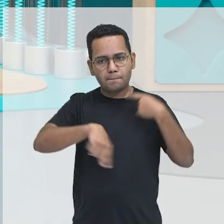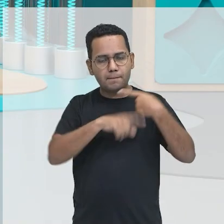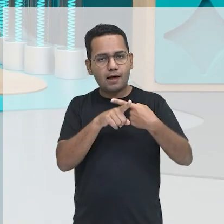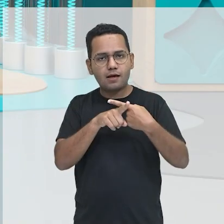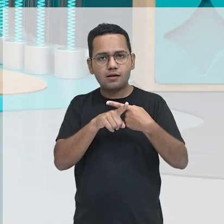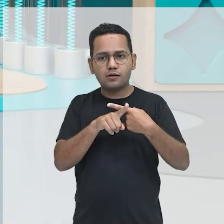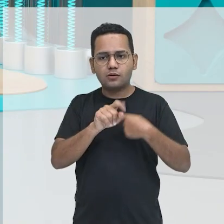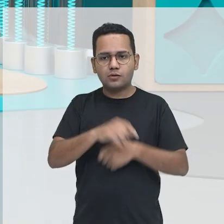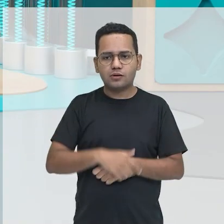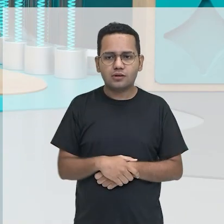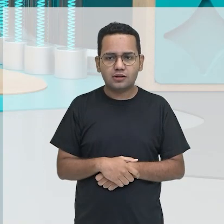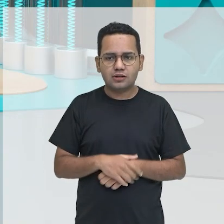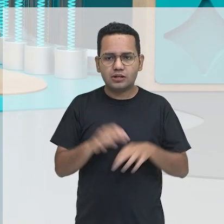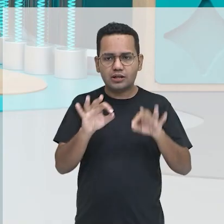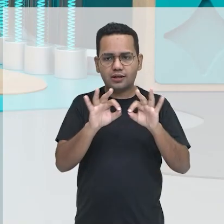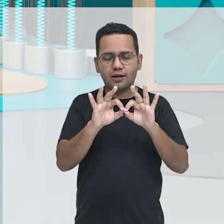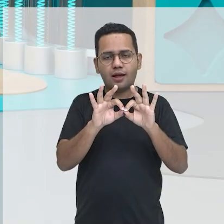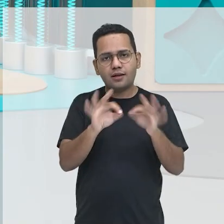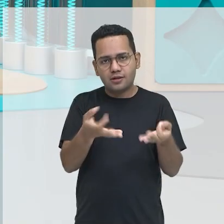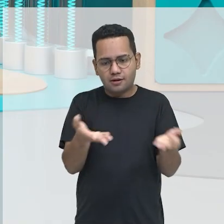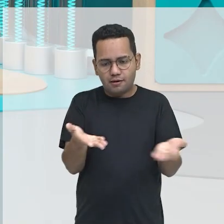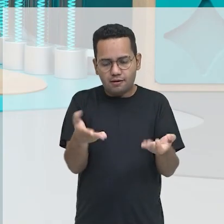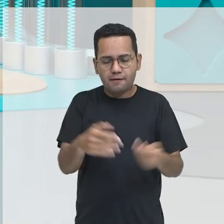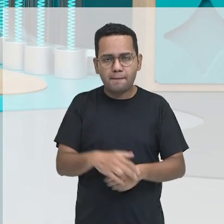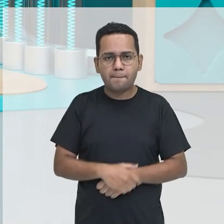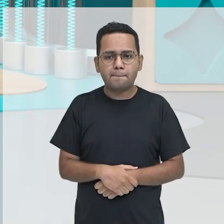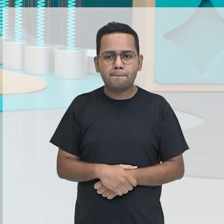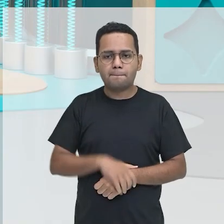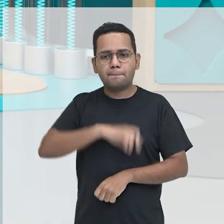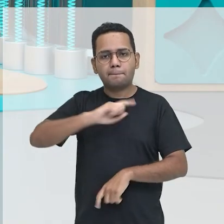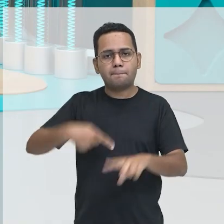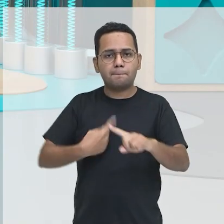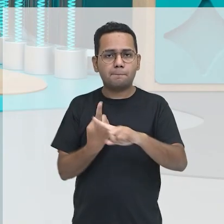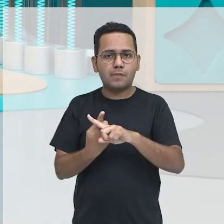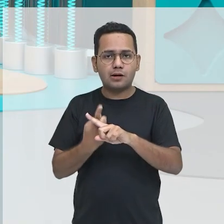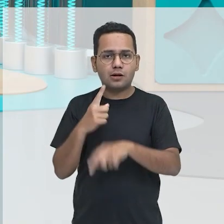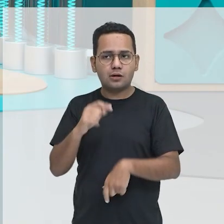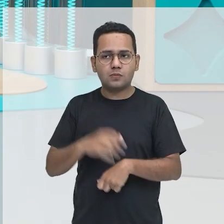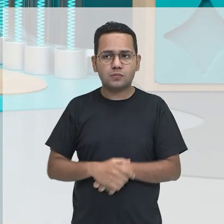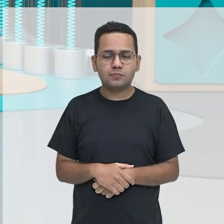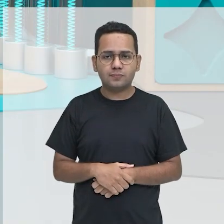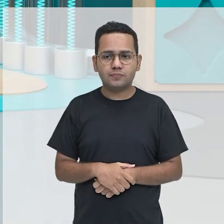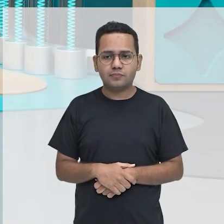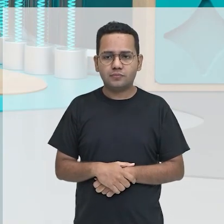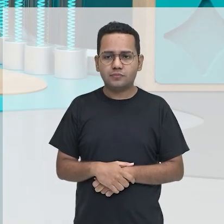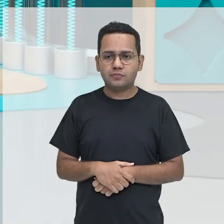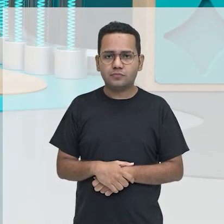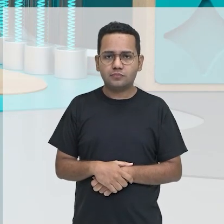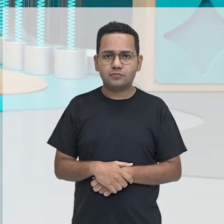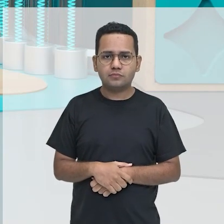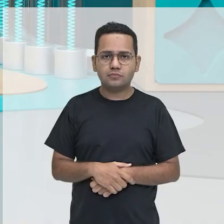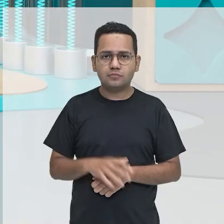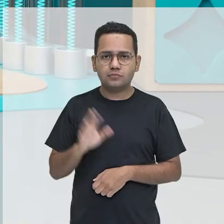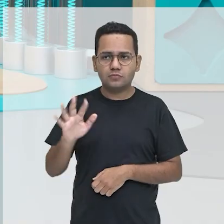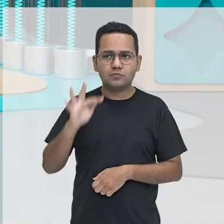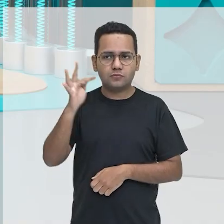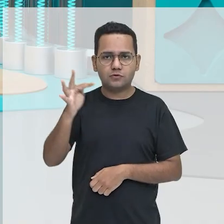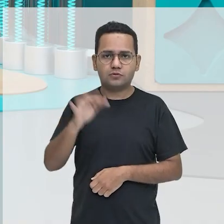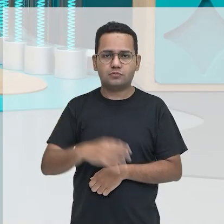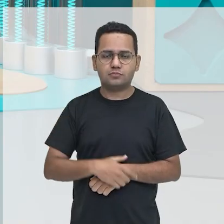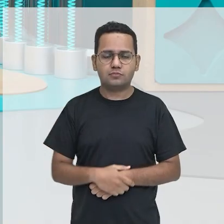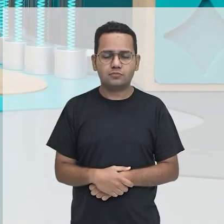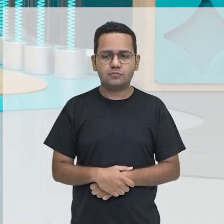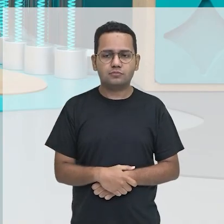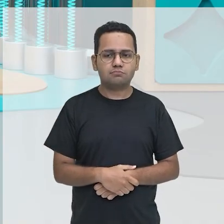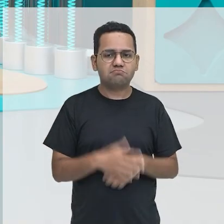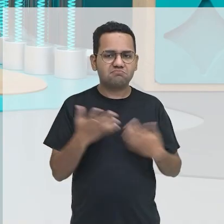é a condicional, vai estar no presente, é o caso aqui, e a segunda oração do meu período vai estar no futuro. E o